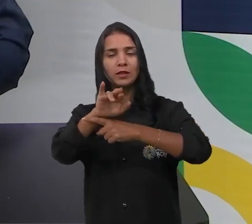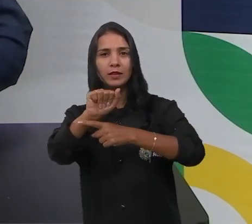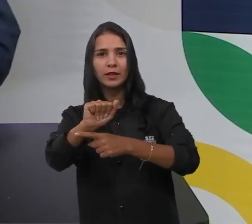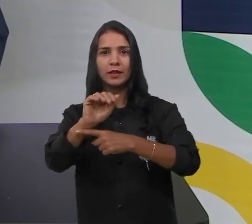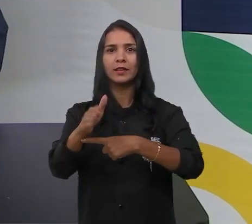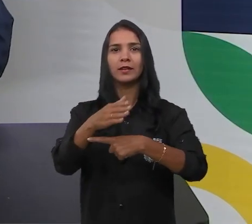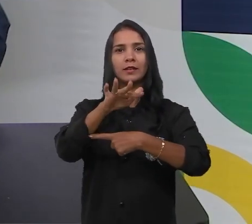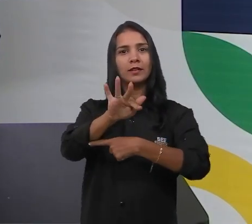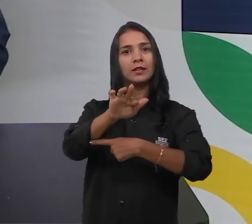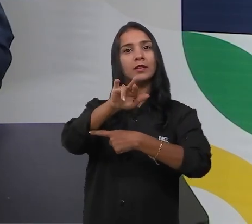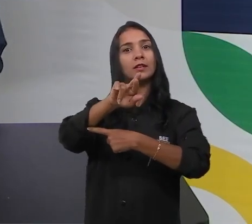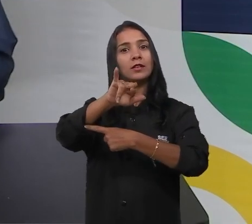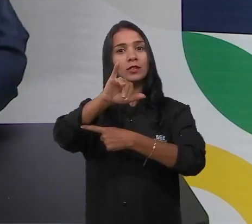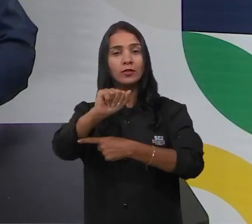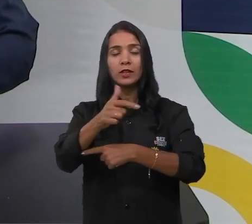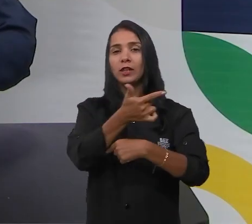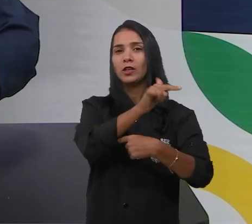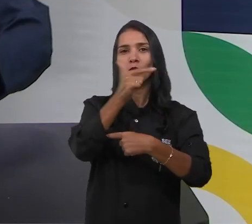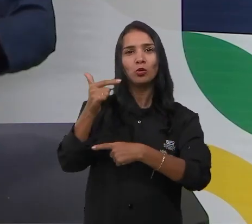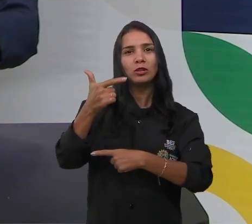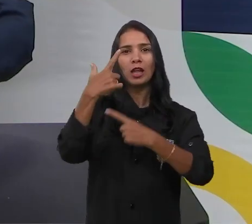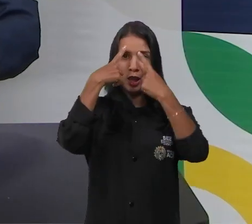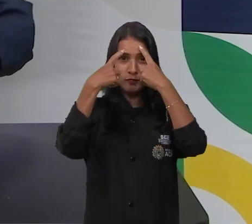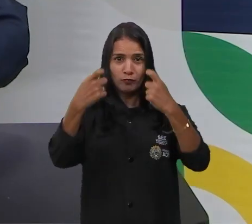que a guerra não teve aí